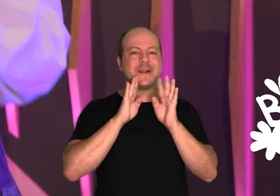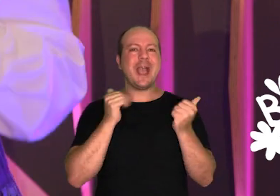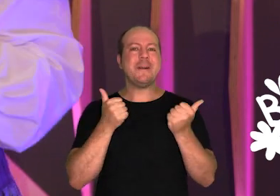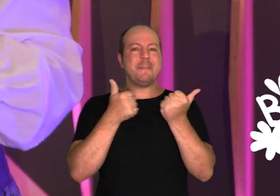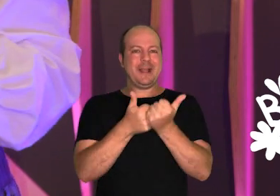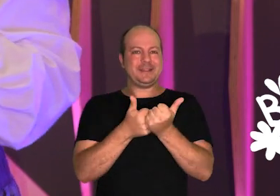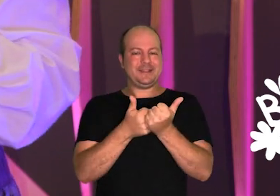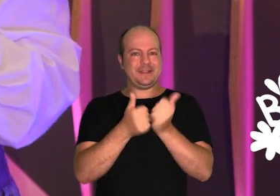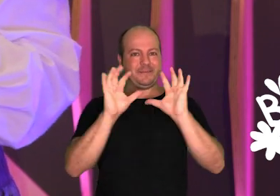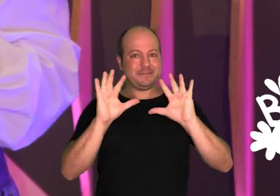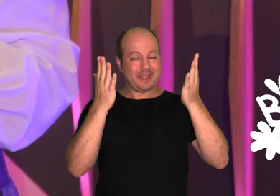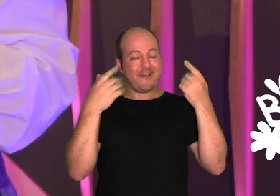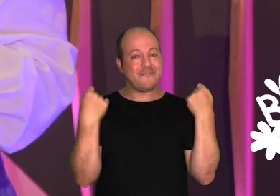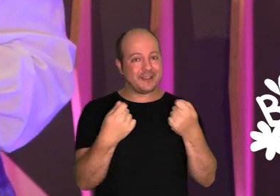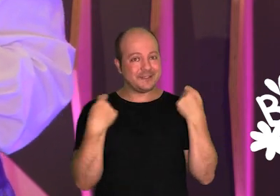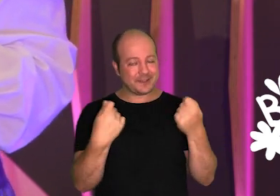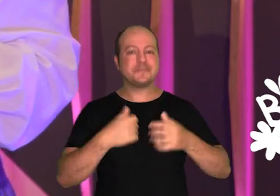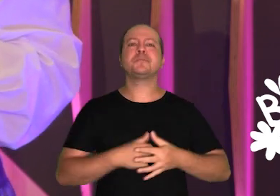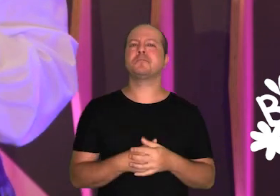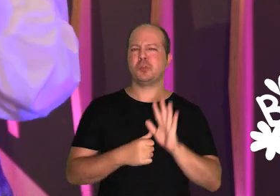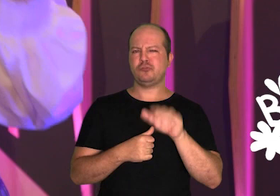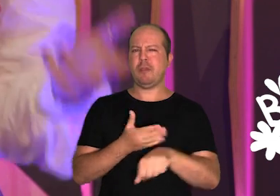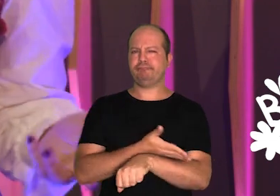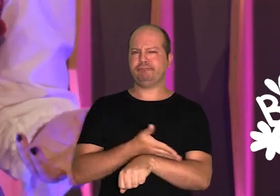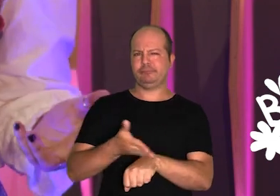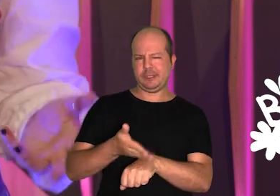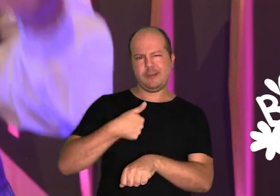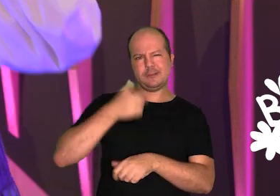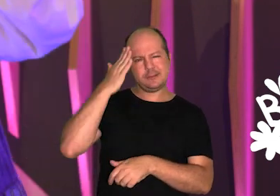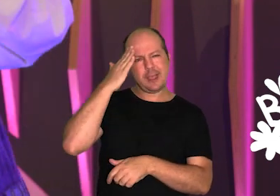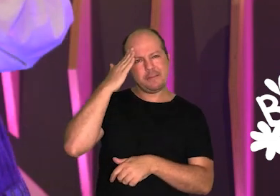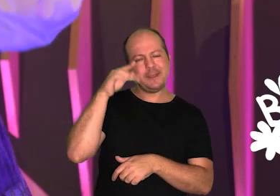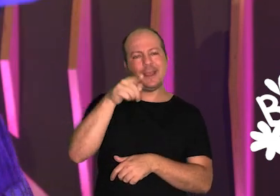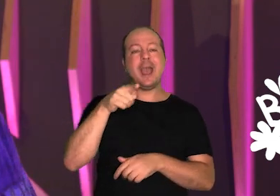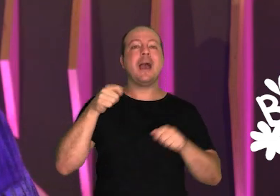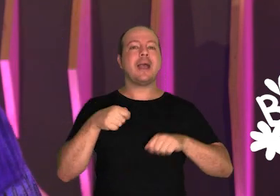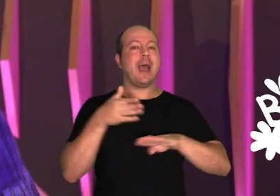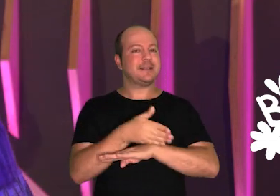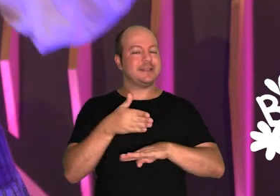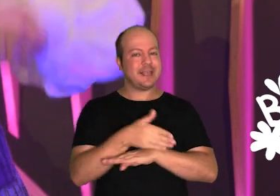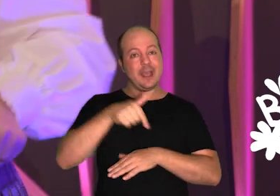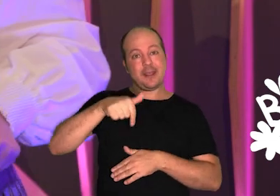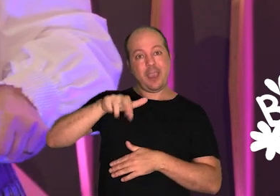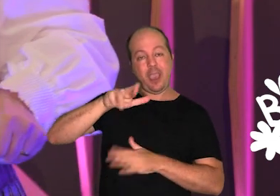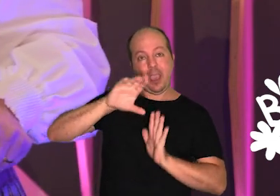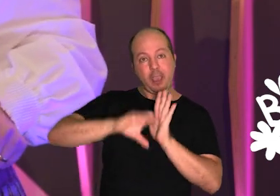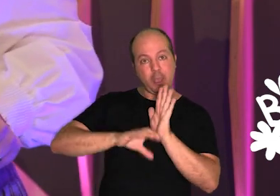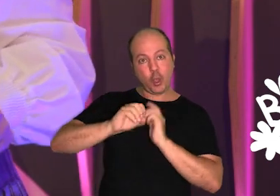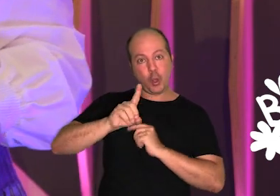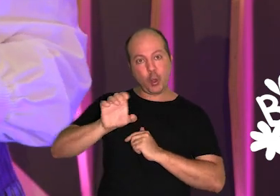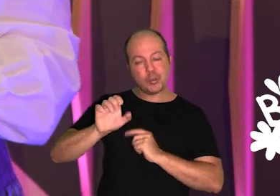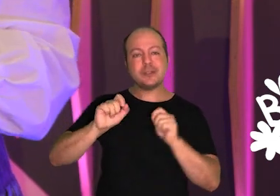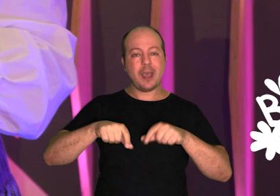como patrocinador desta edição do festival. Como já é de hábito, você já sabe, você pode acessar o QR Code que está aqui